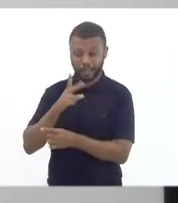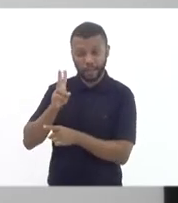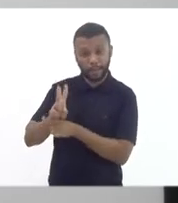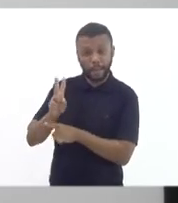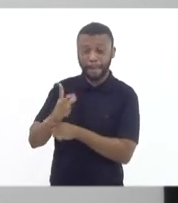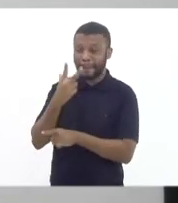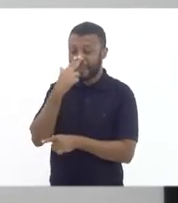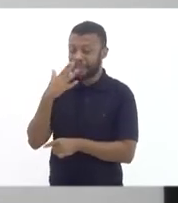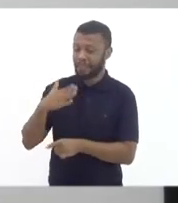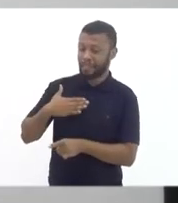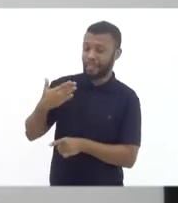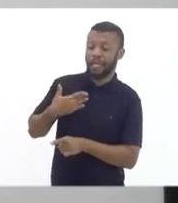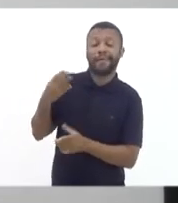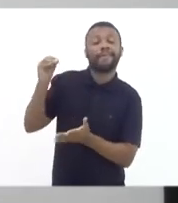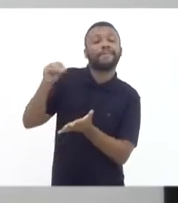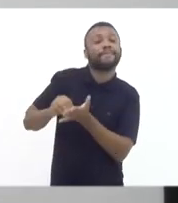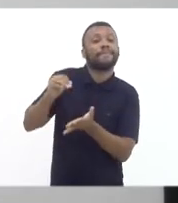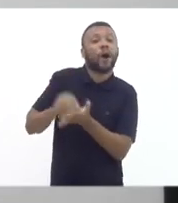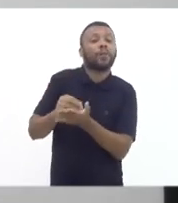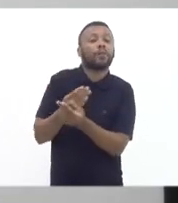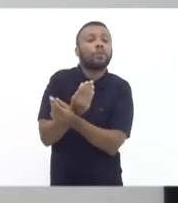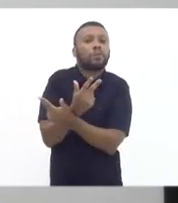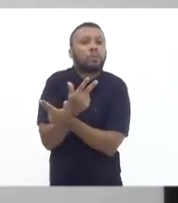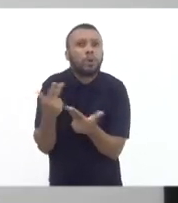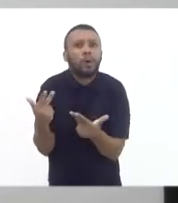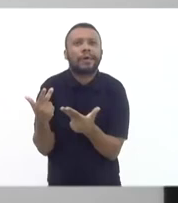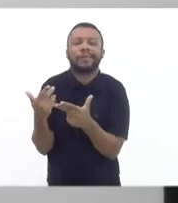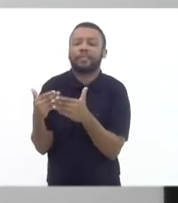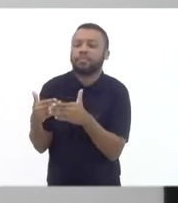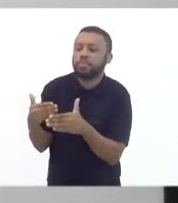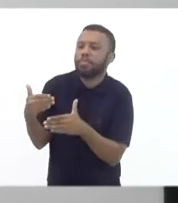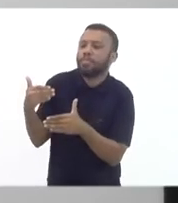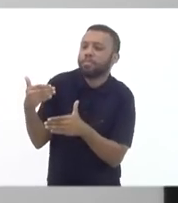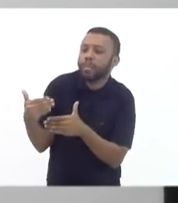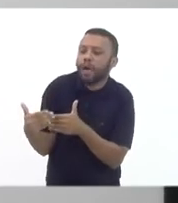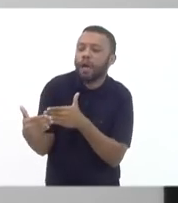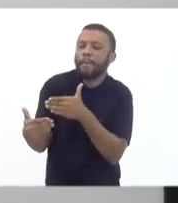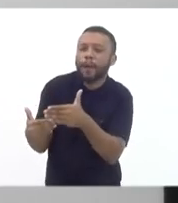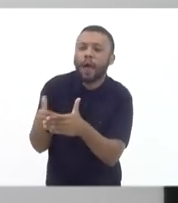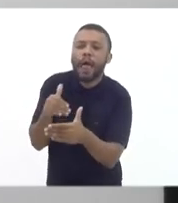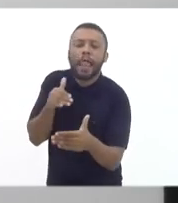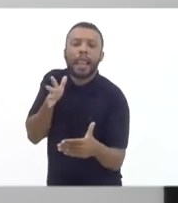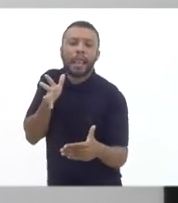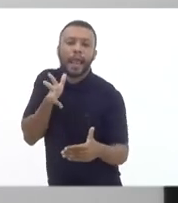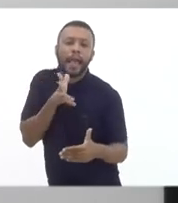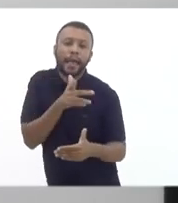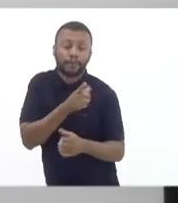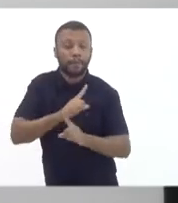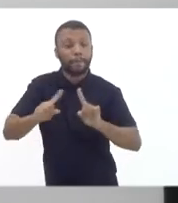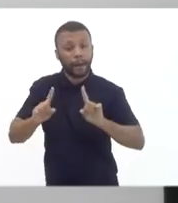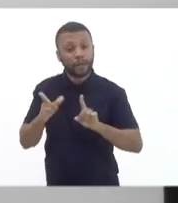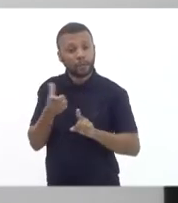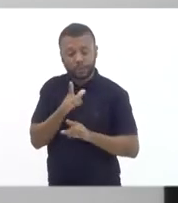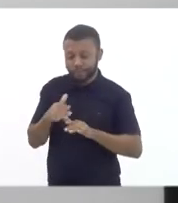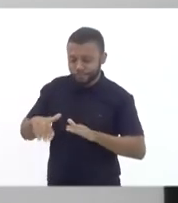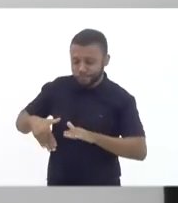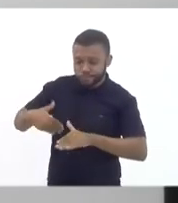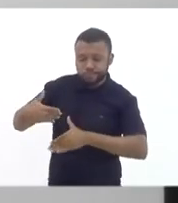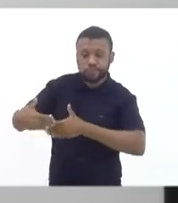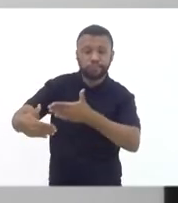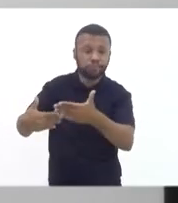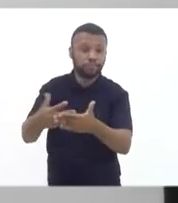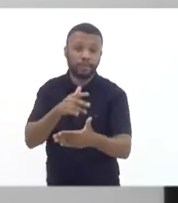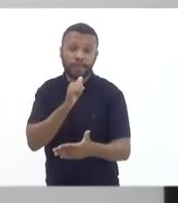que as coisas não caminham, mas caminham sim. A passos muito lentos, mas caminham. Né? Isso que está acontecendo aqui,